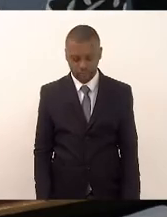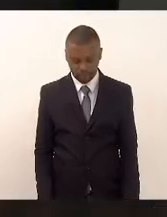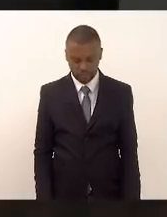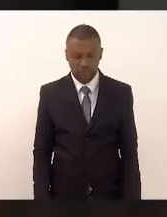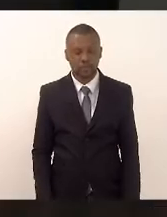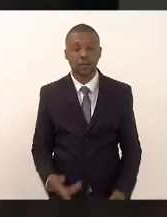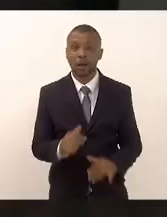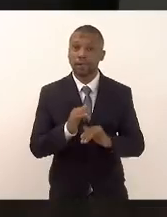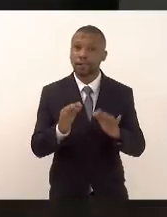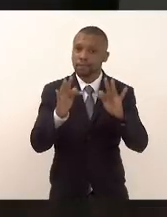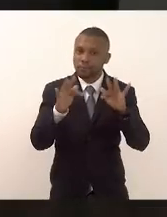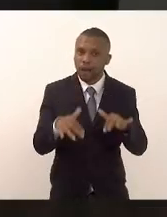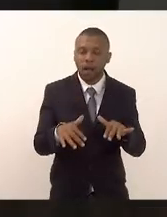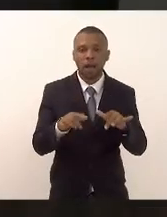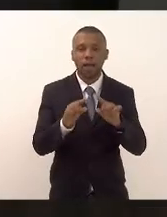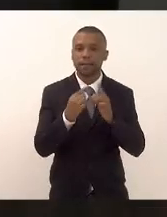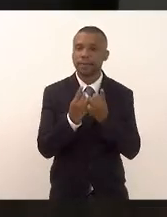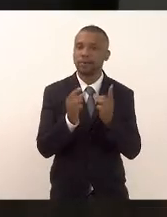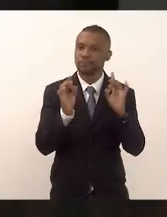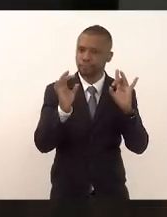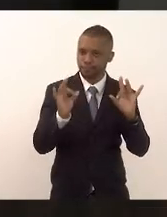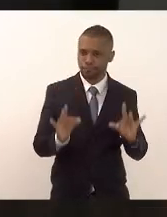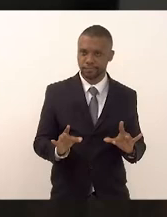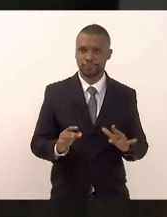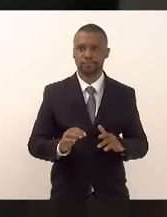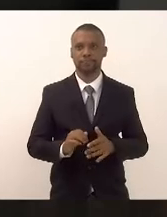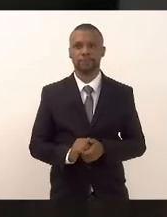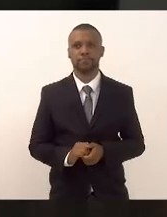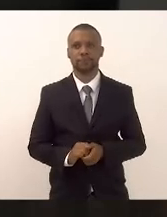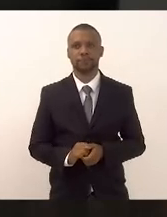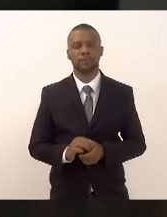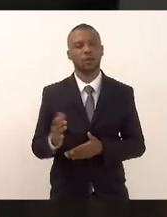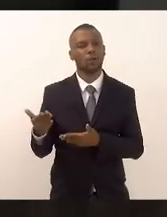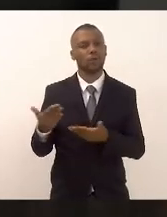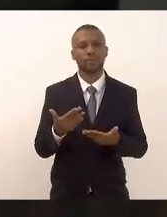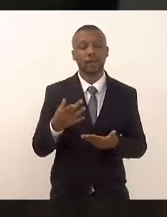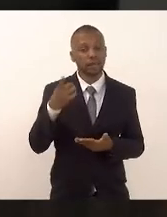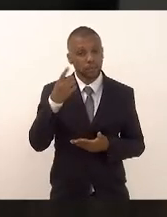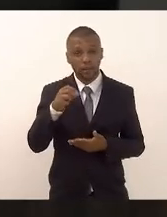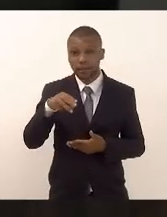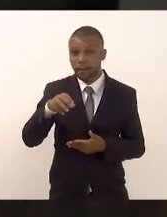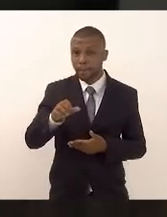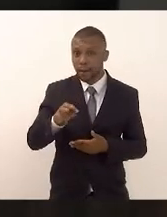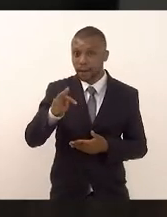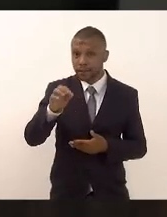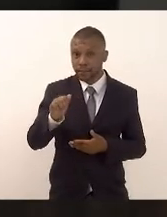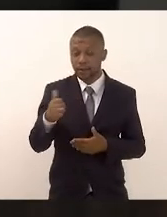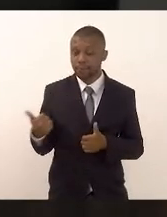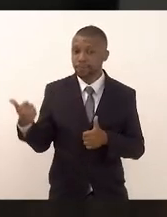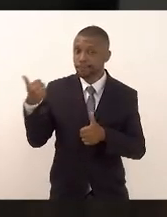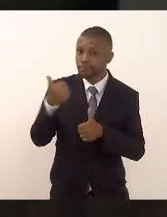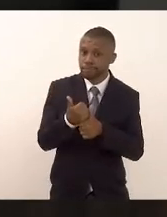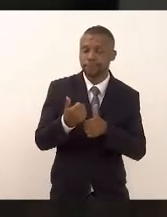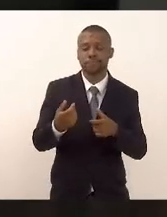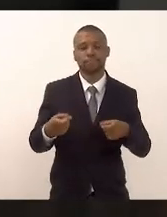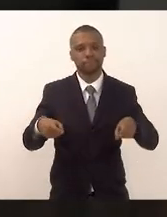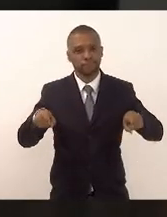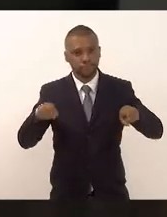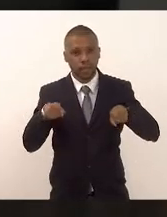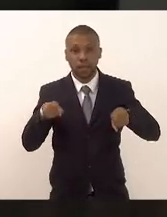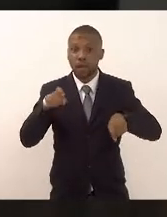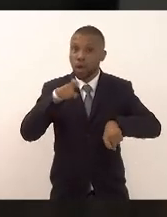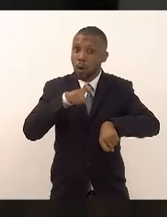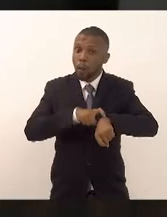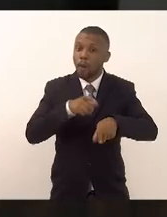Está encerrada a terceira sessão extraordinária. A presidência convida a deputada Marta para presidir o expediente